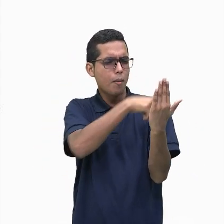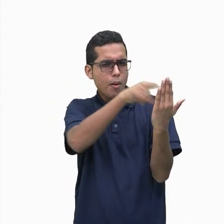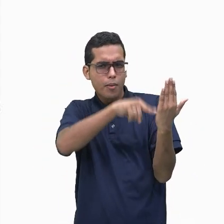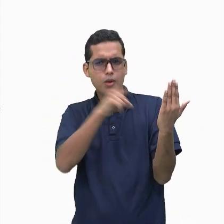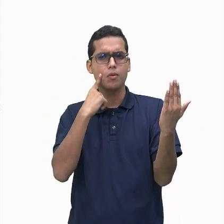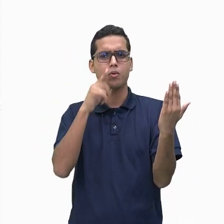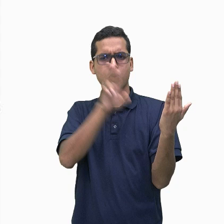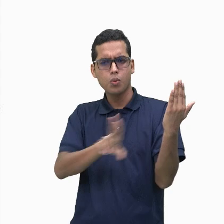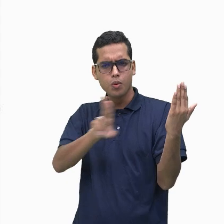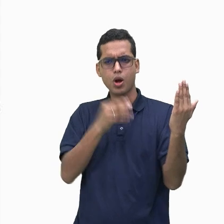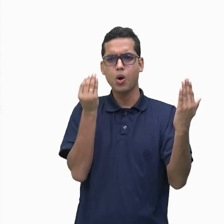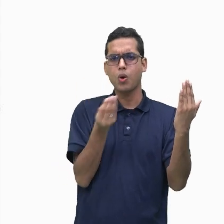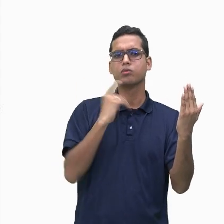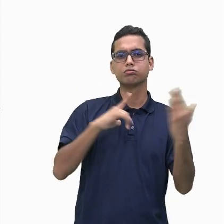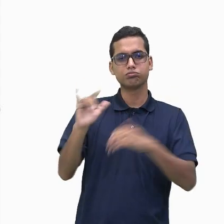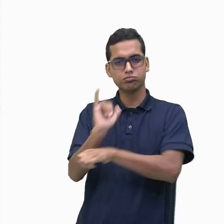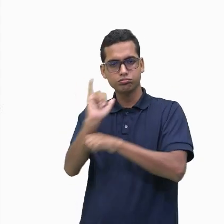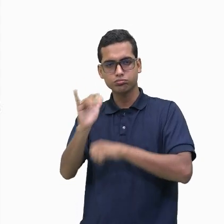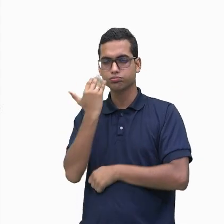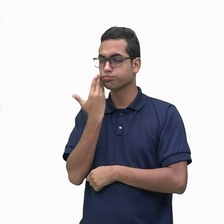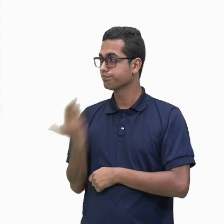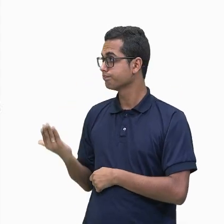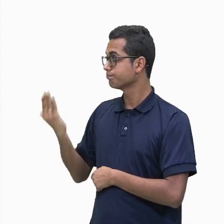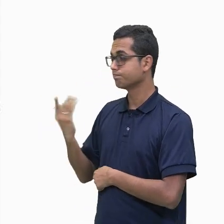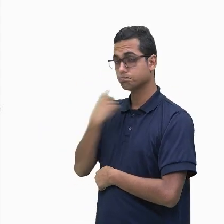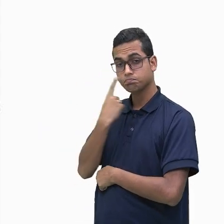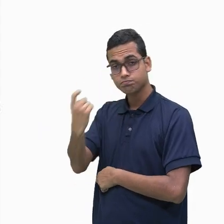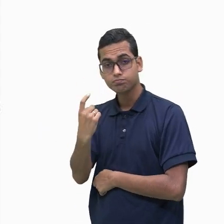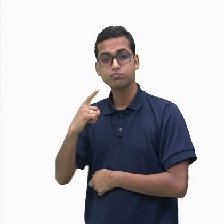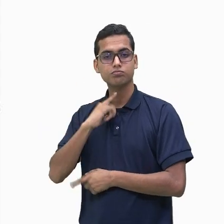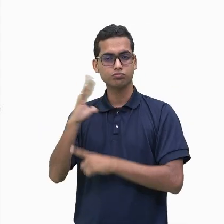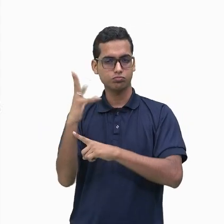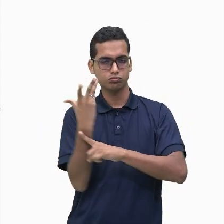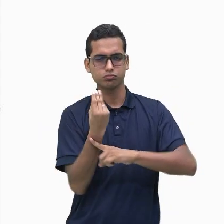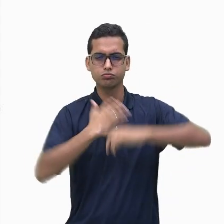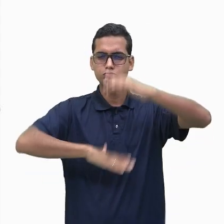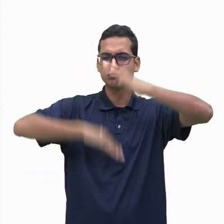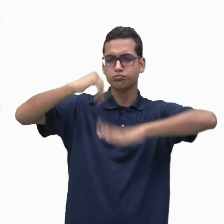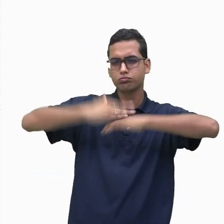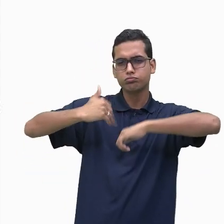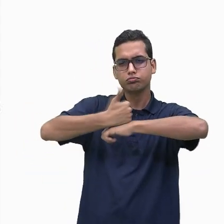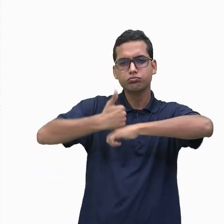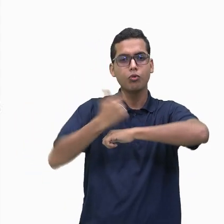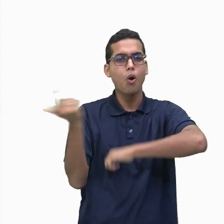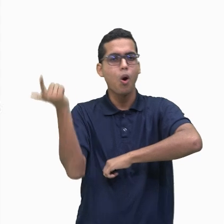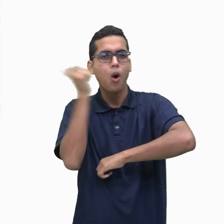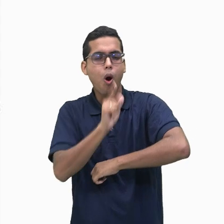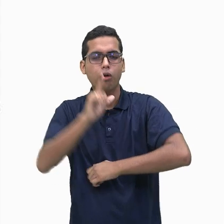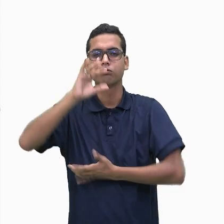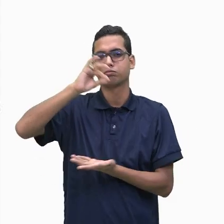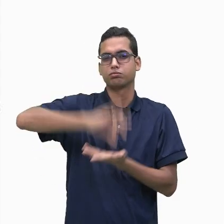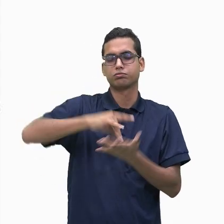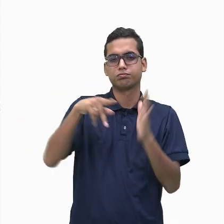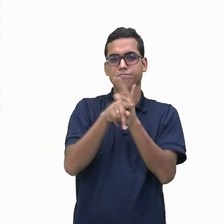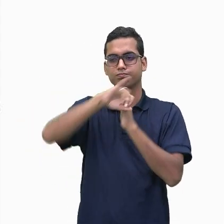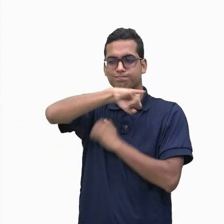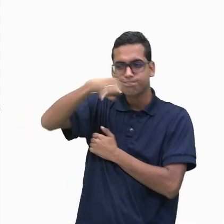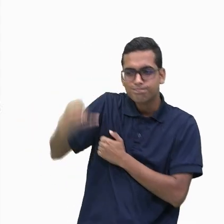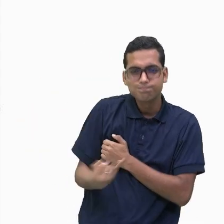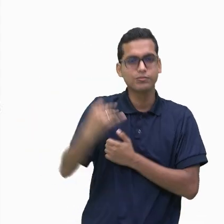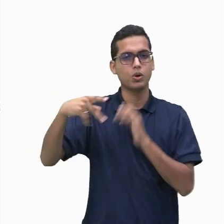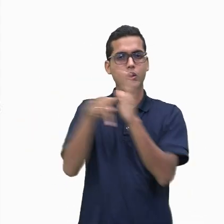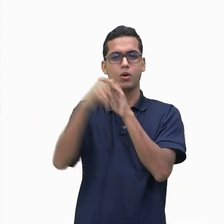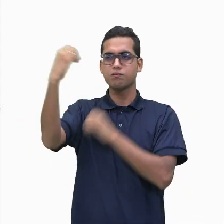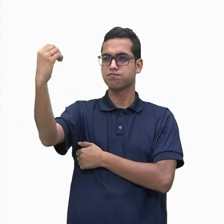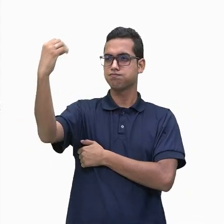do chiaroscuro é muito interessante para que os artistas tirem o melhor da luz, sombra